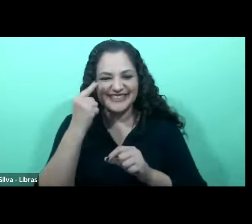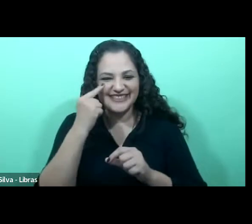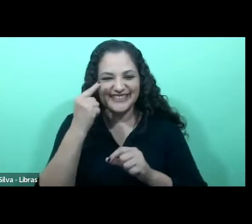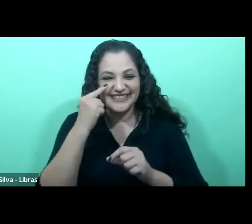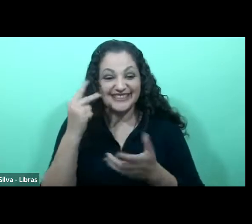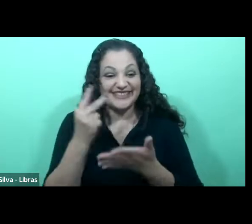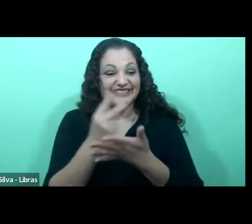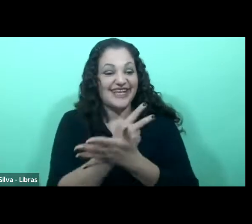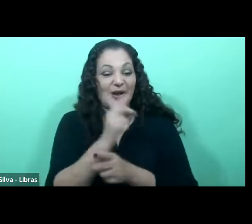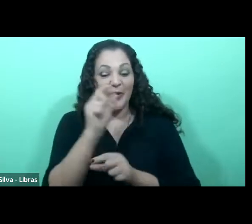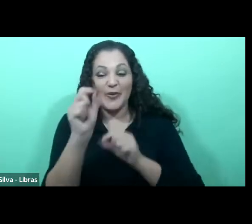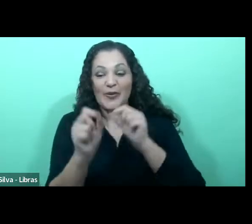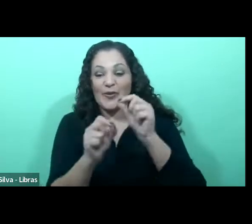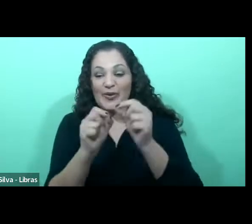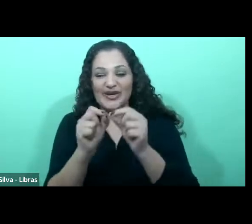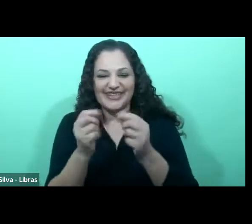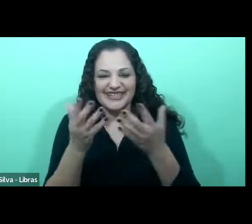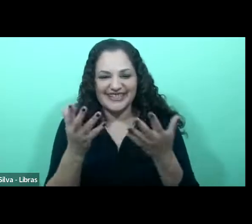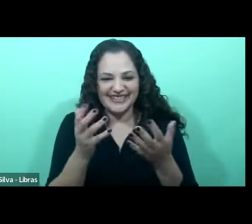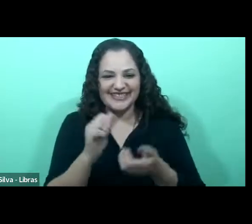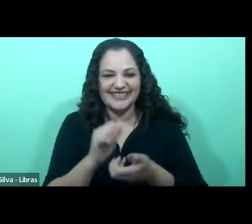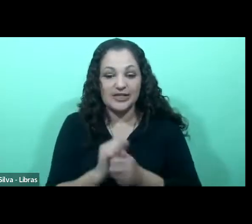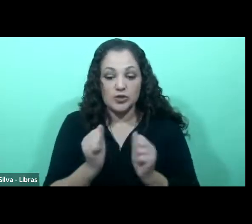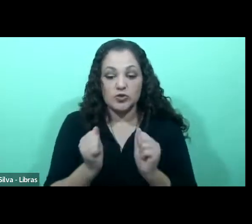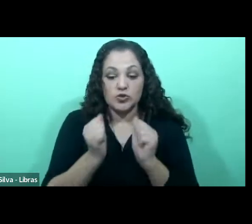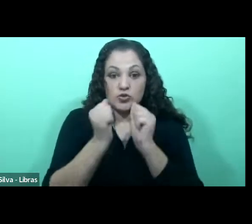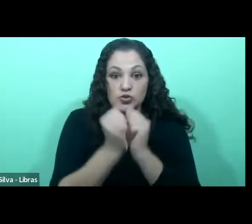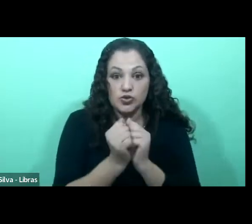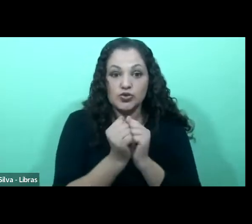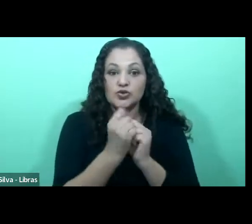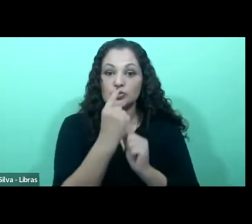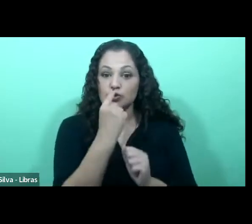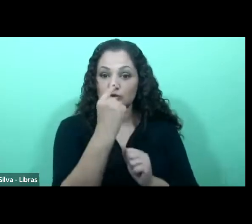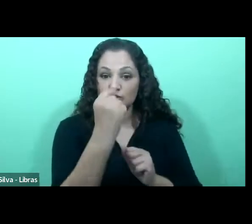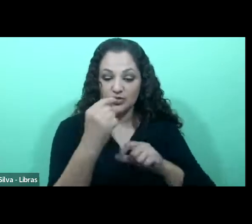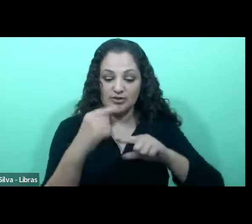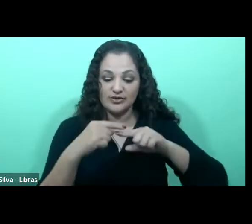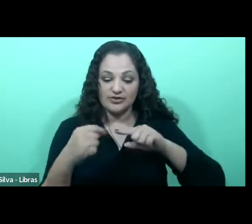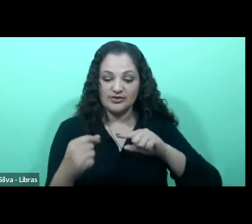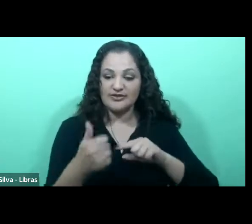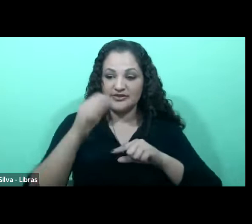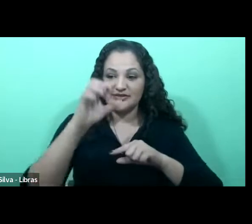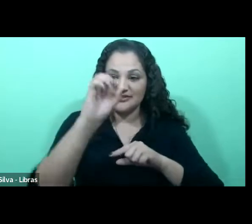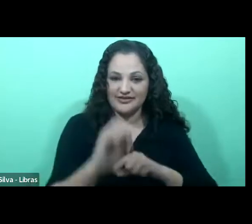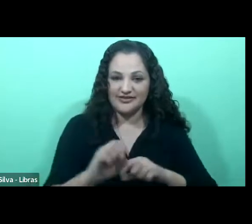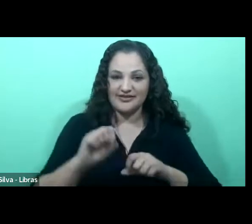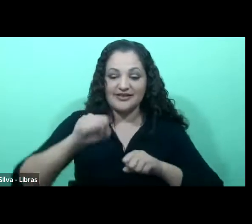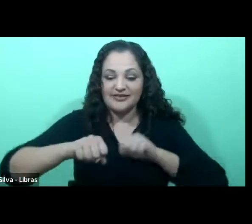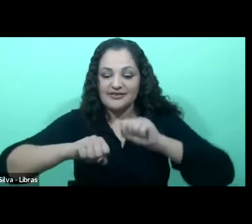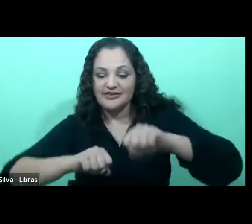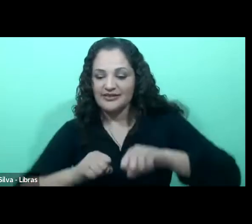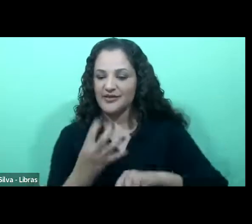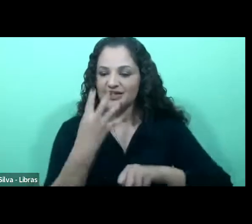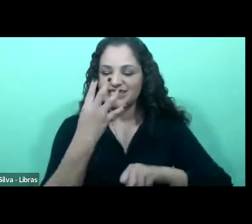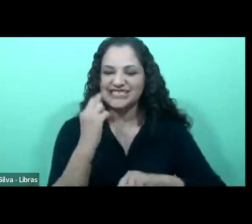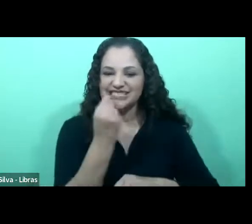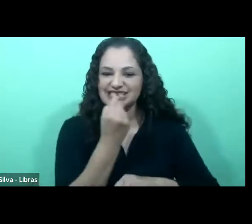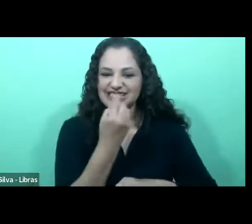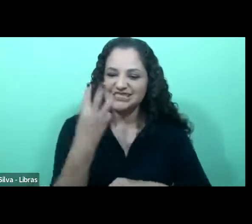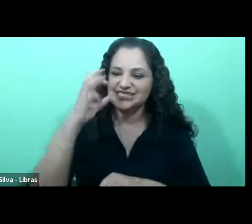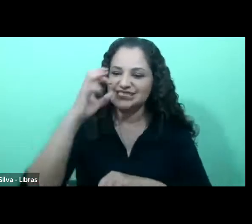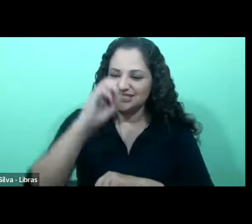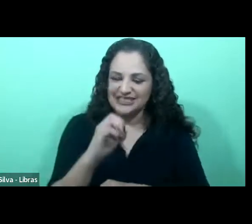que dá. Junte um bico com 10 unhas, 4 patas, 30 dentes, e o valente